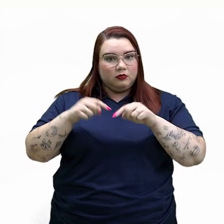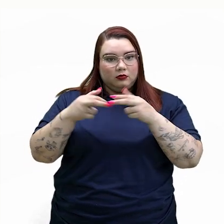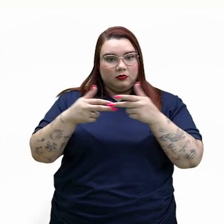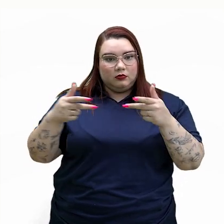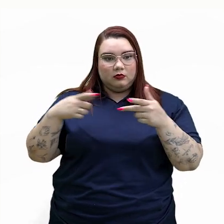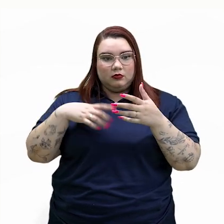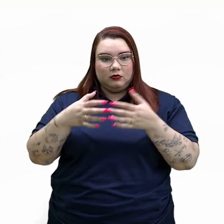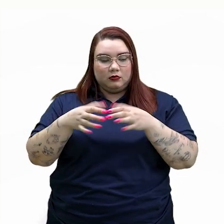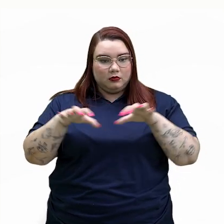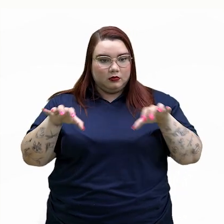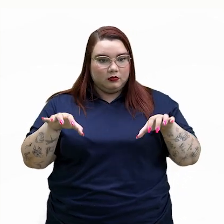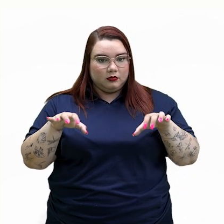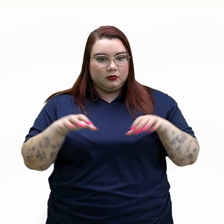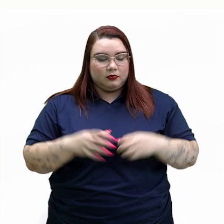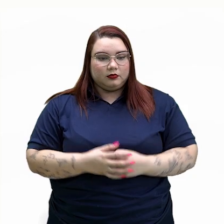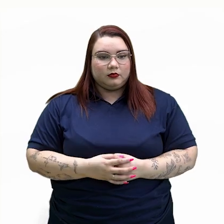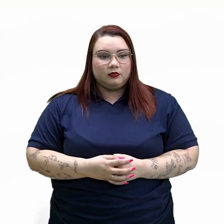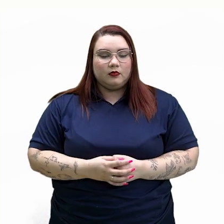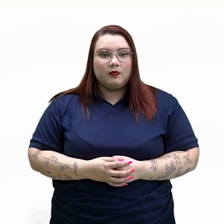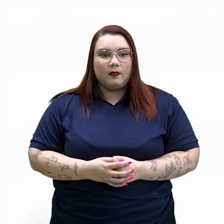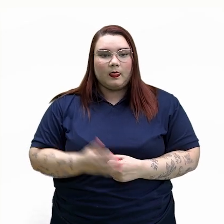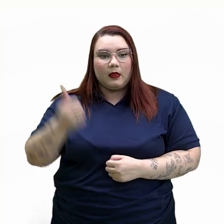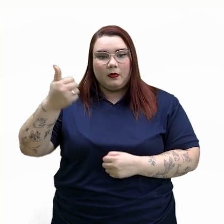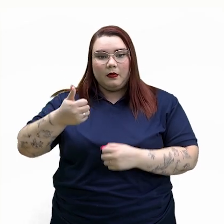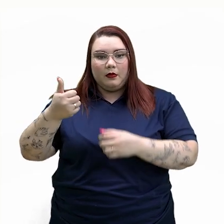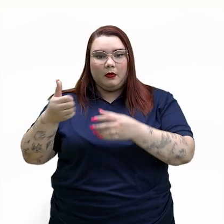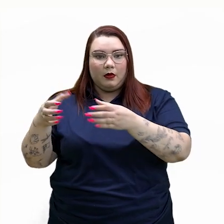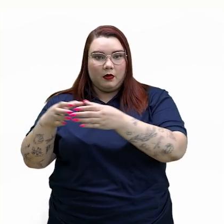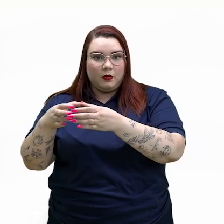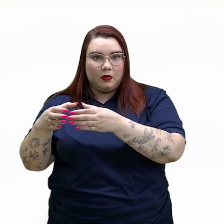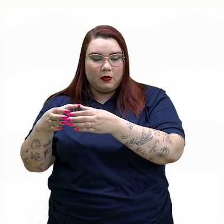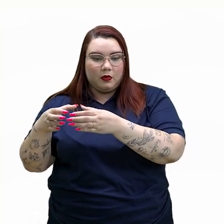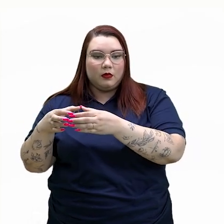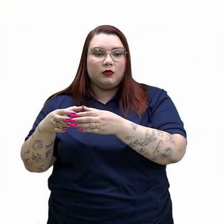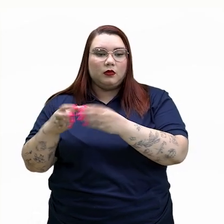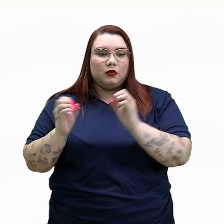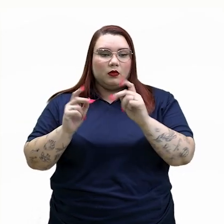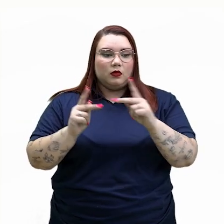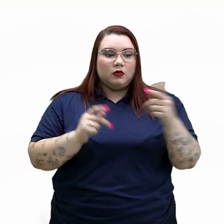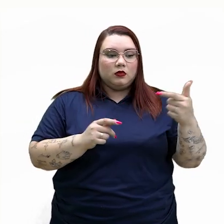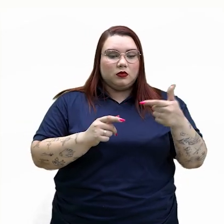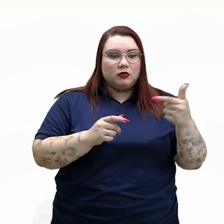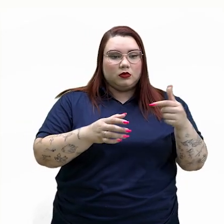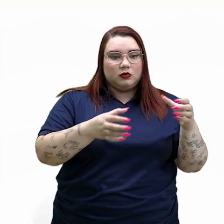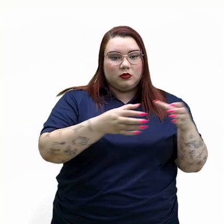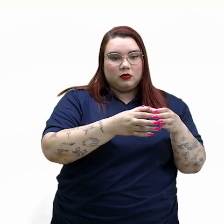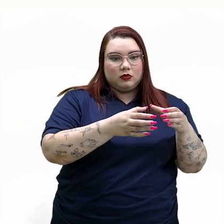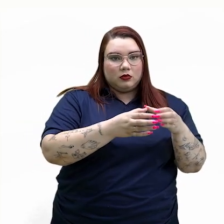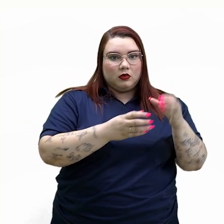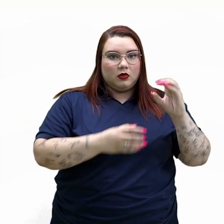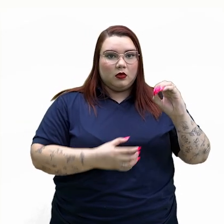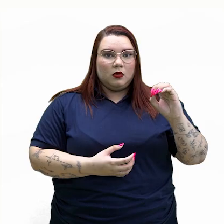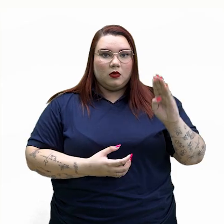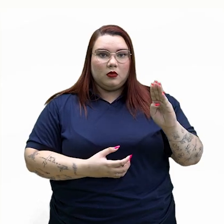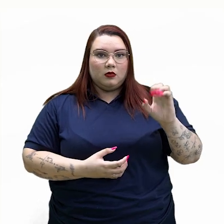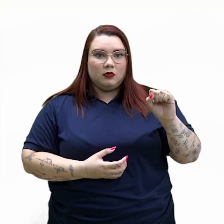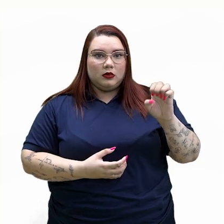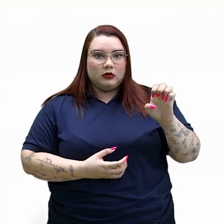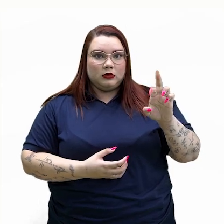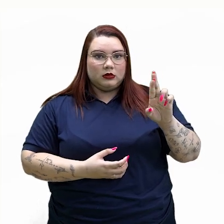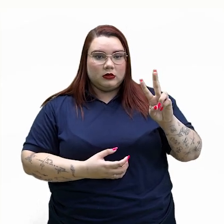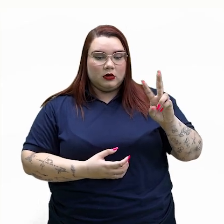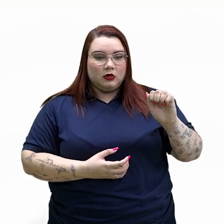estão divididos aí. Primeiro na projeção e o segundo na